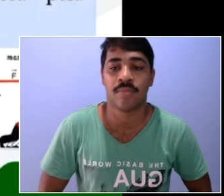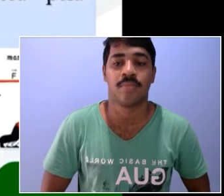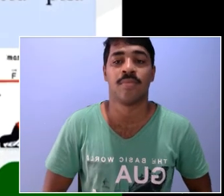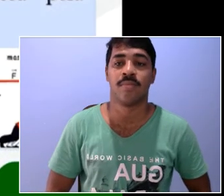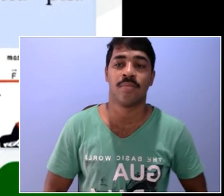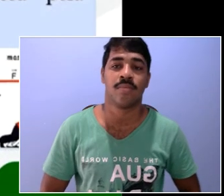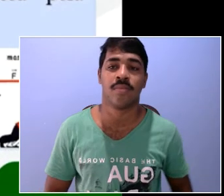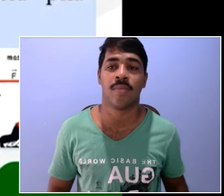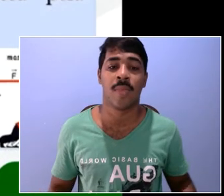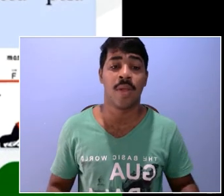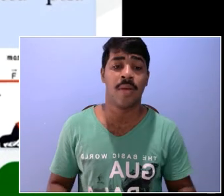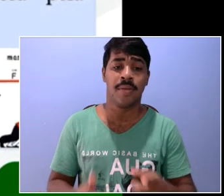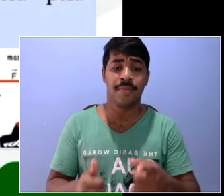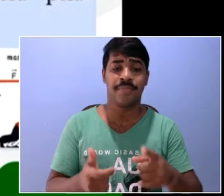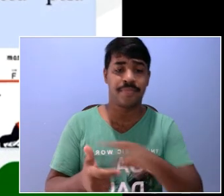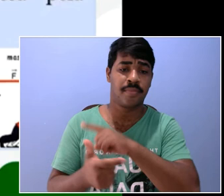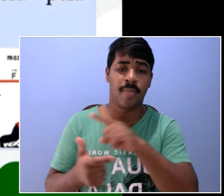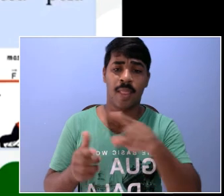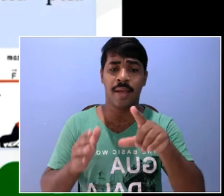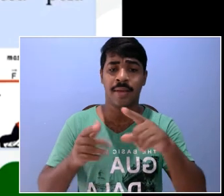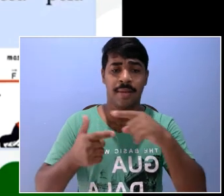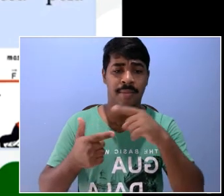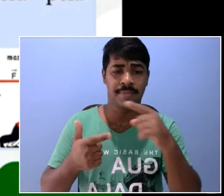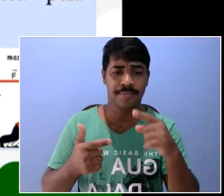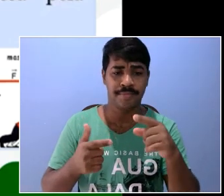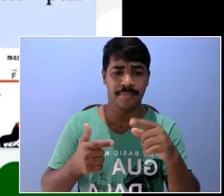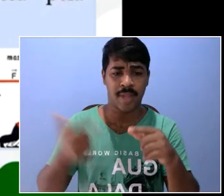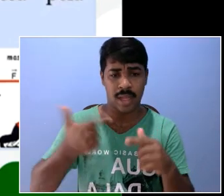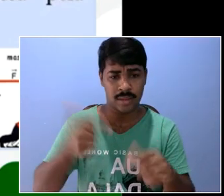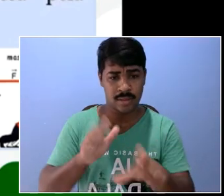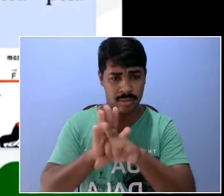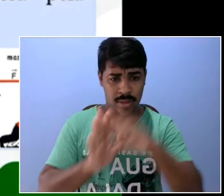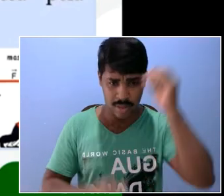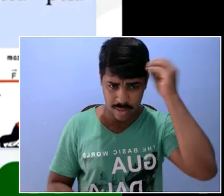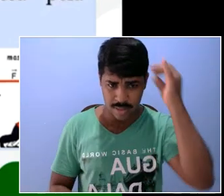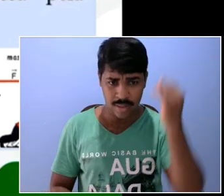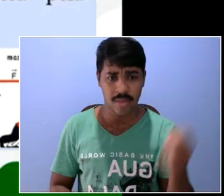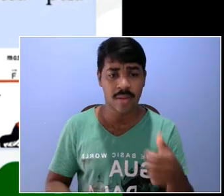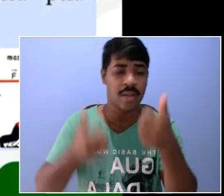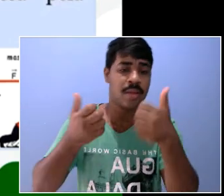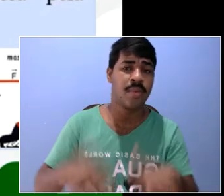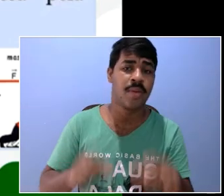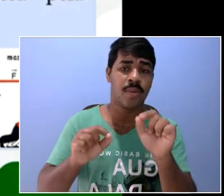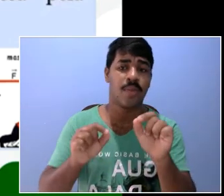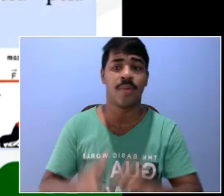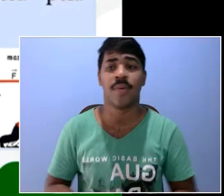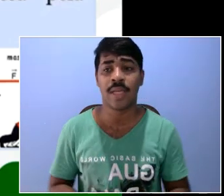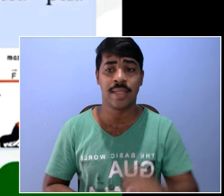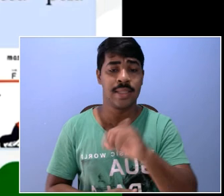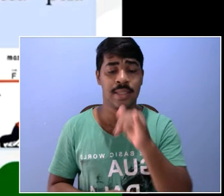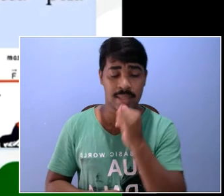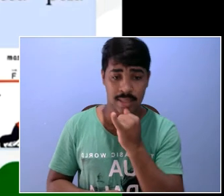seguinte, ó, um corpo em repouso, ele necessita da aplicação de uma força para que possa